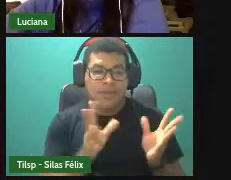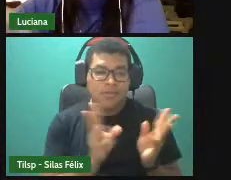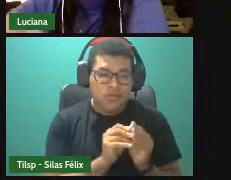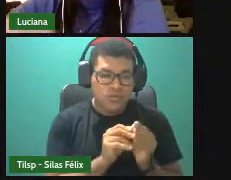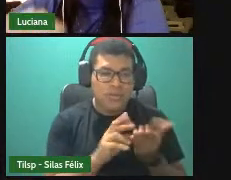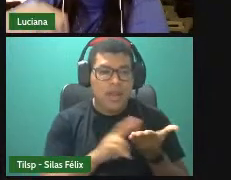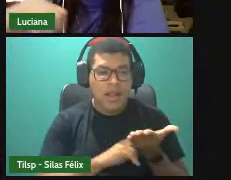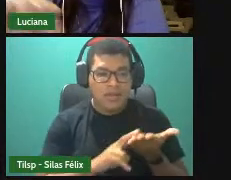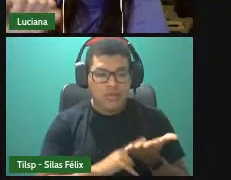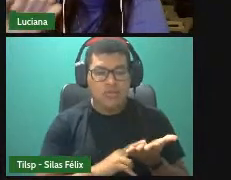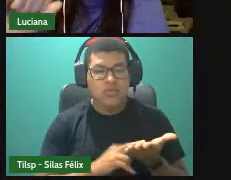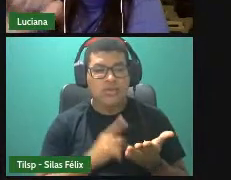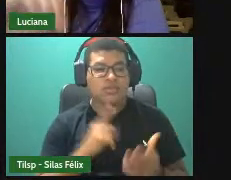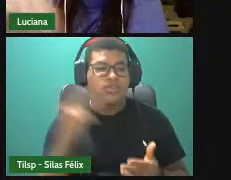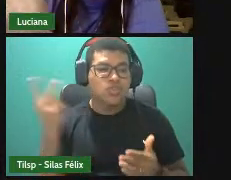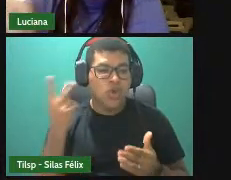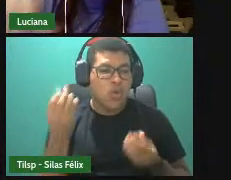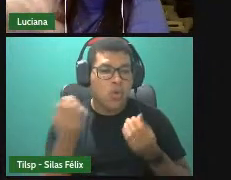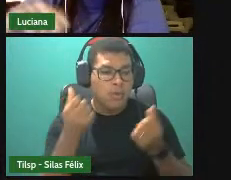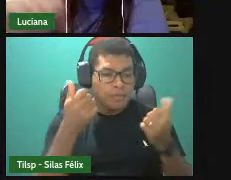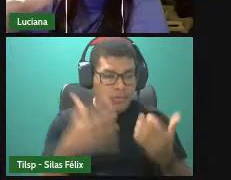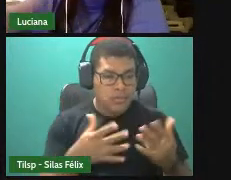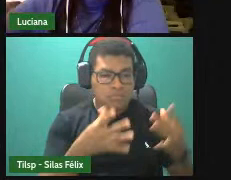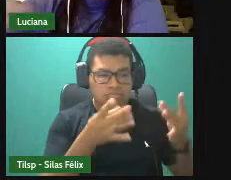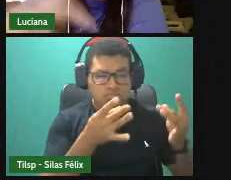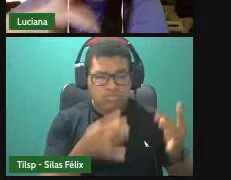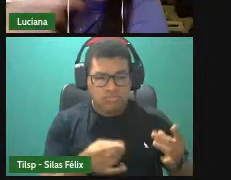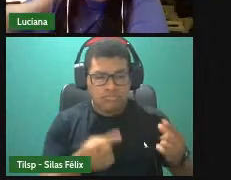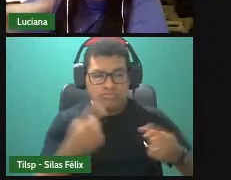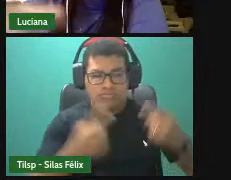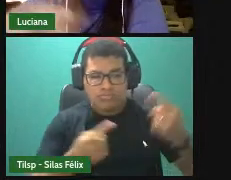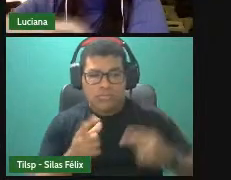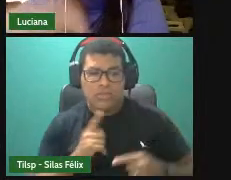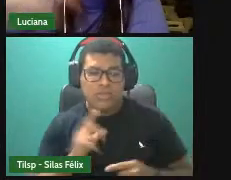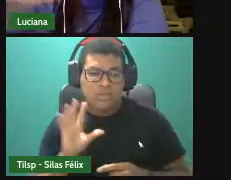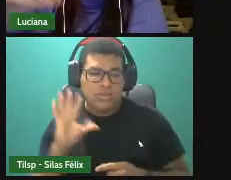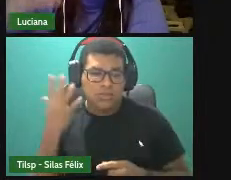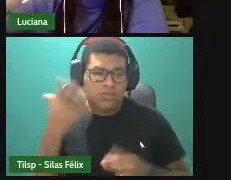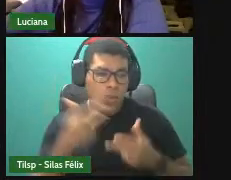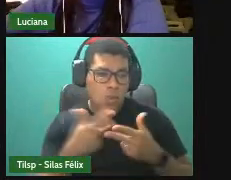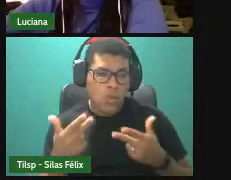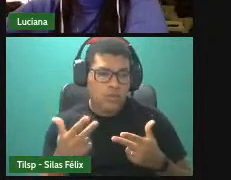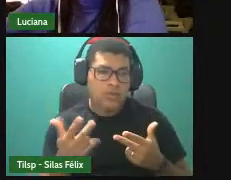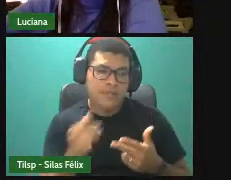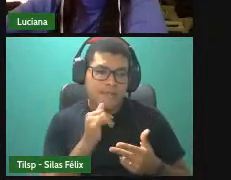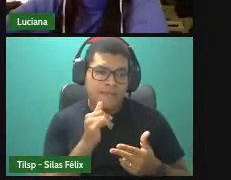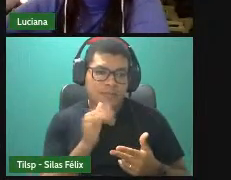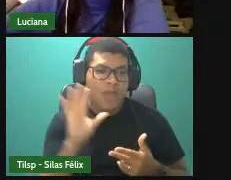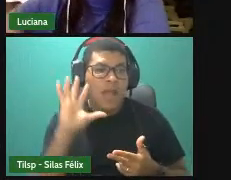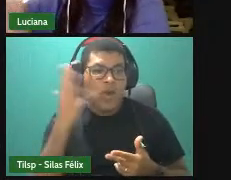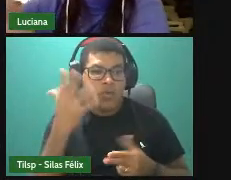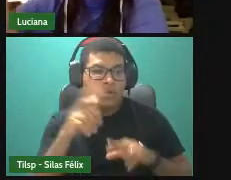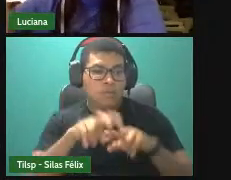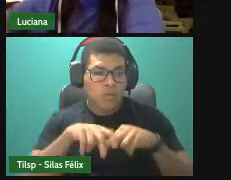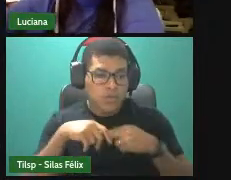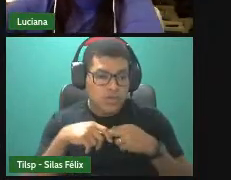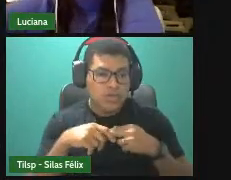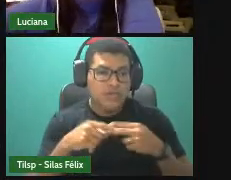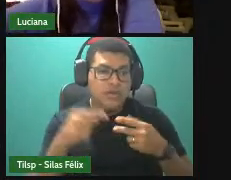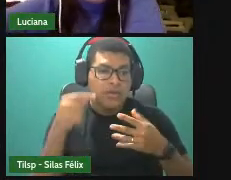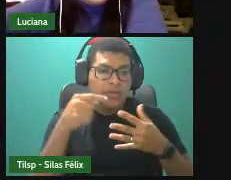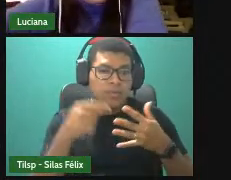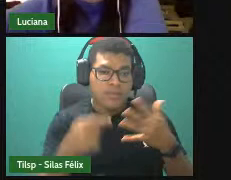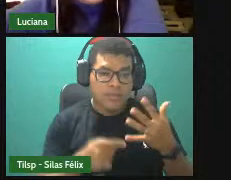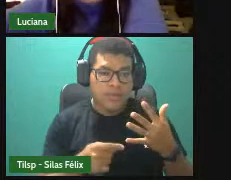o que aconteceu, descrever tudo, discutir se tiver alguma coisa, isso acontece por causa disso, enfim, é